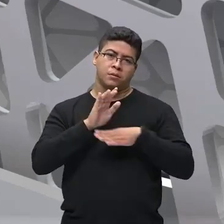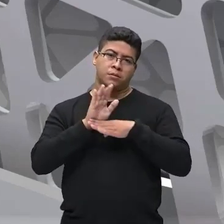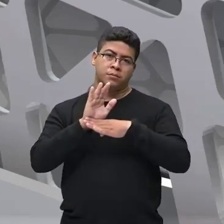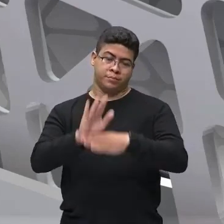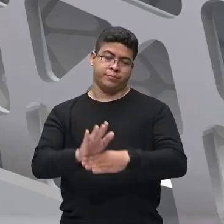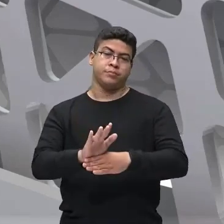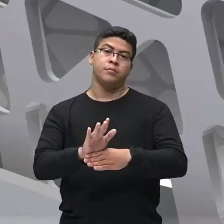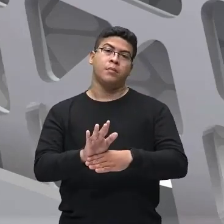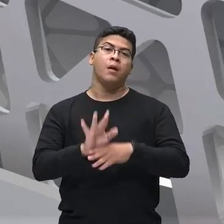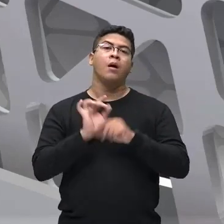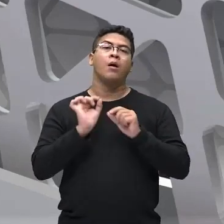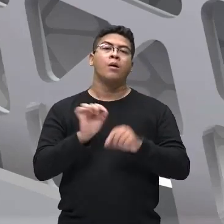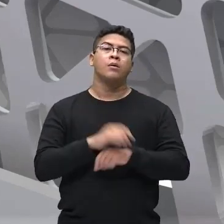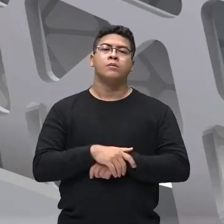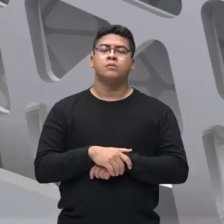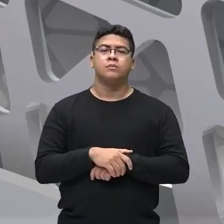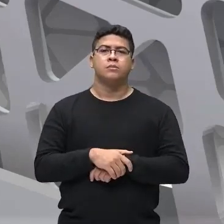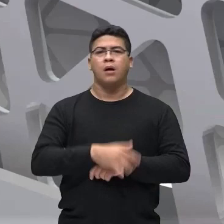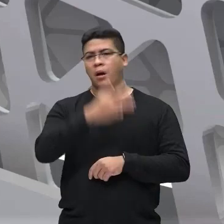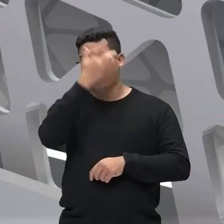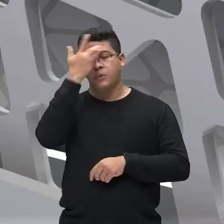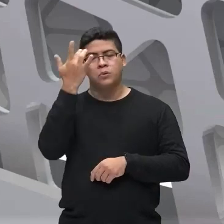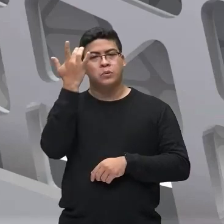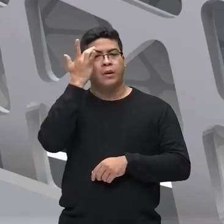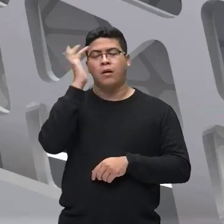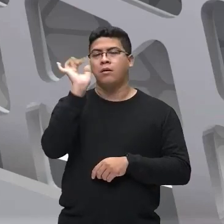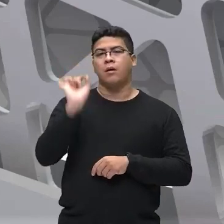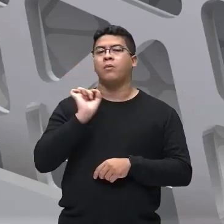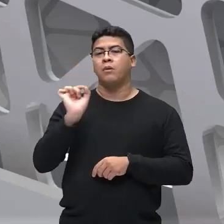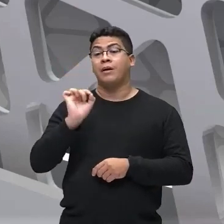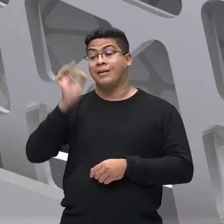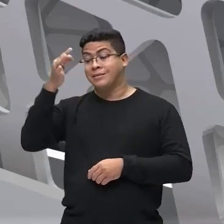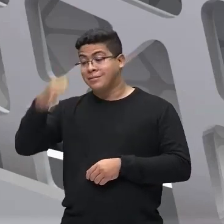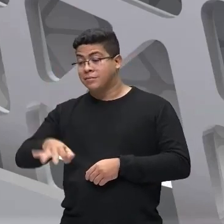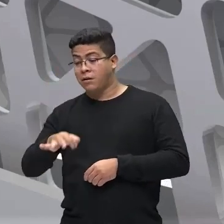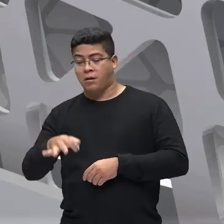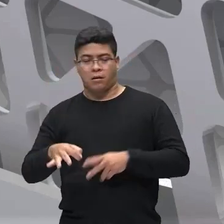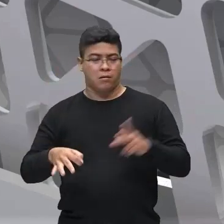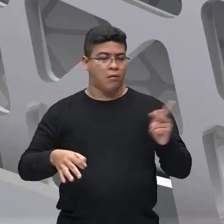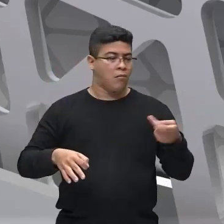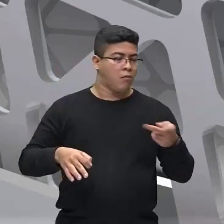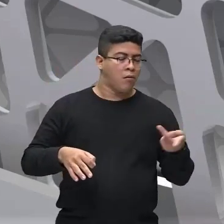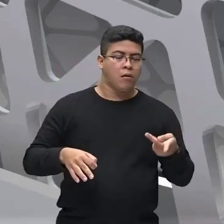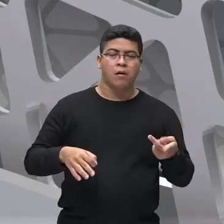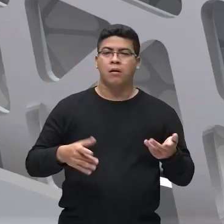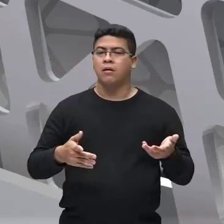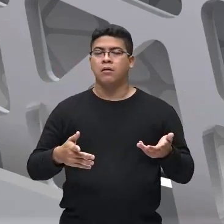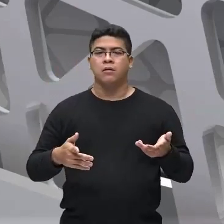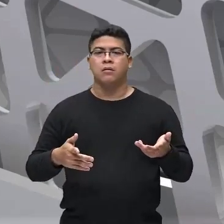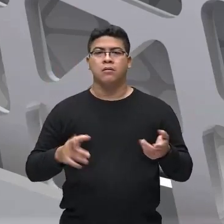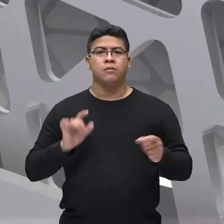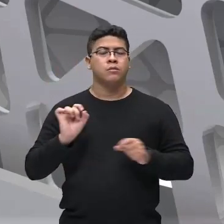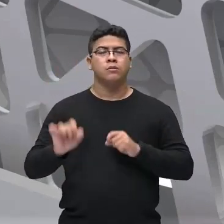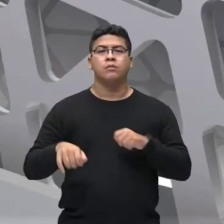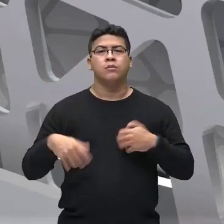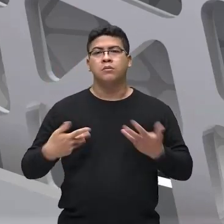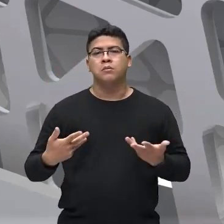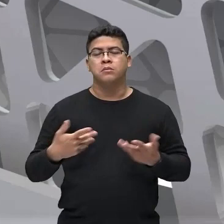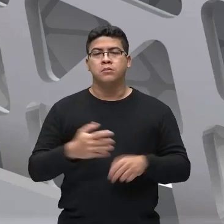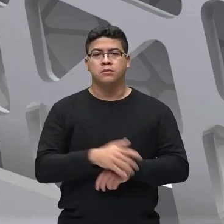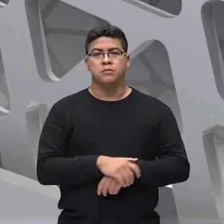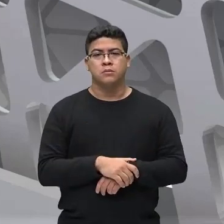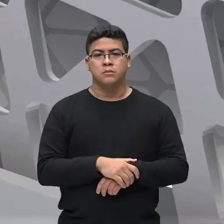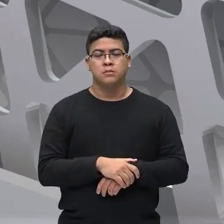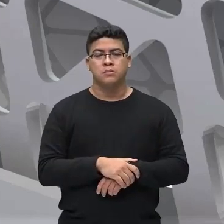ninguém mais sabe o que é certo e é errado, porque há muito sofisma, muitos valores invertidos